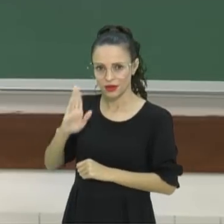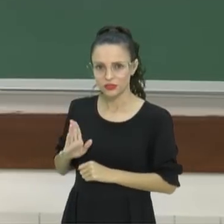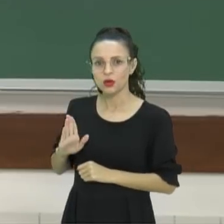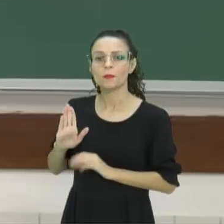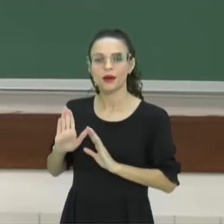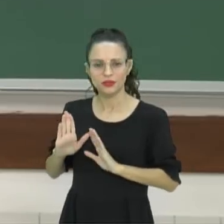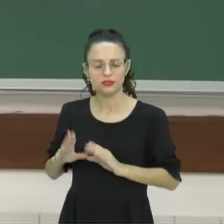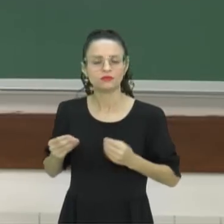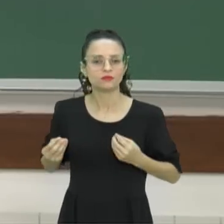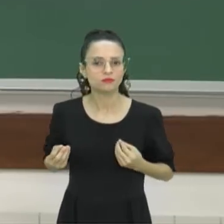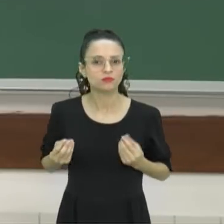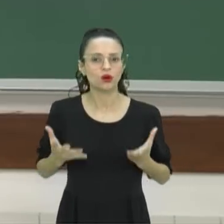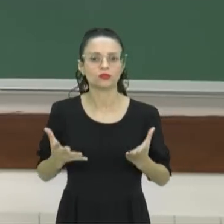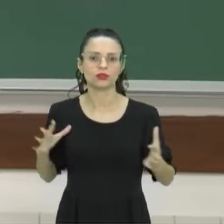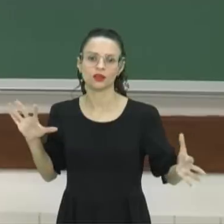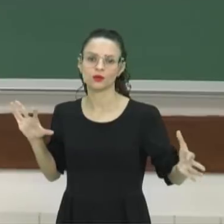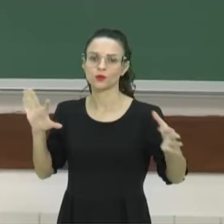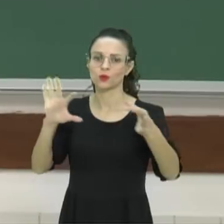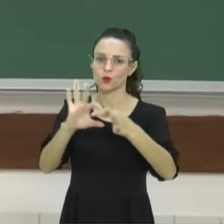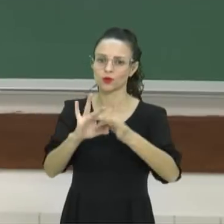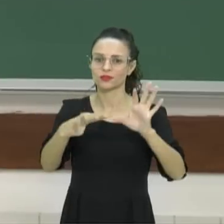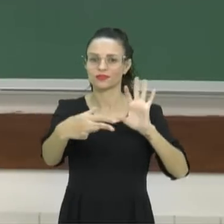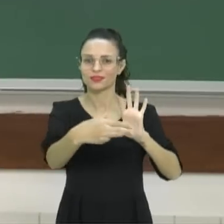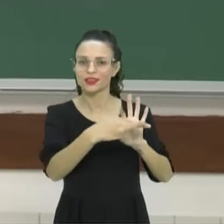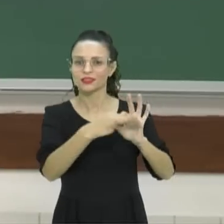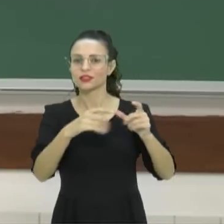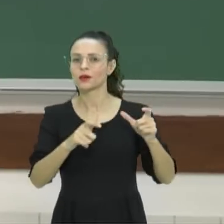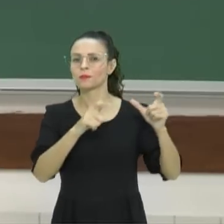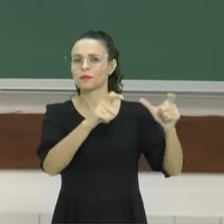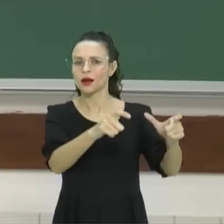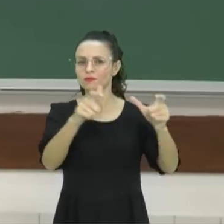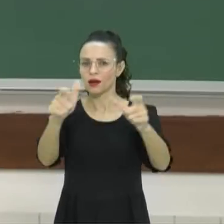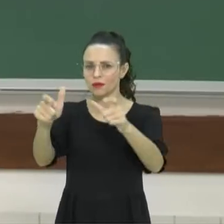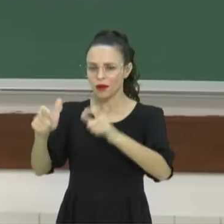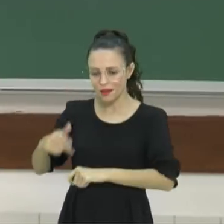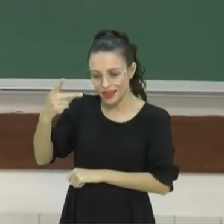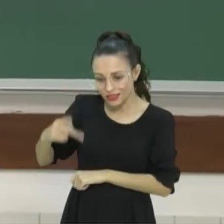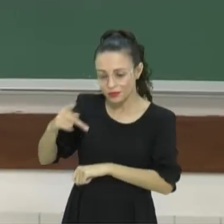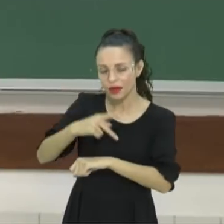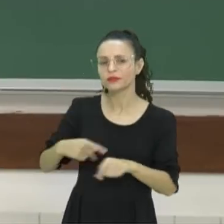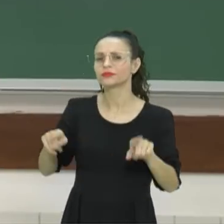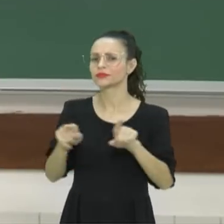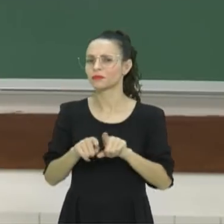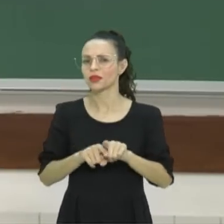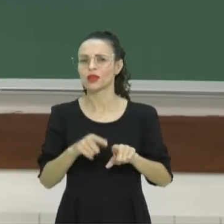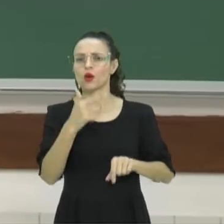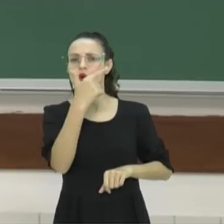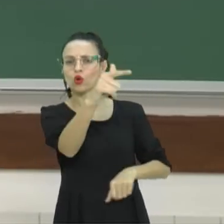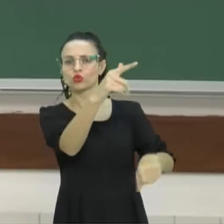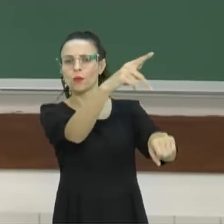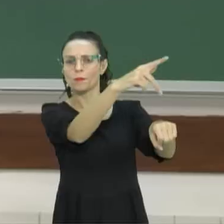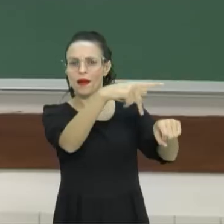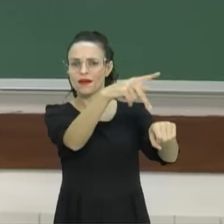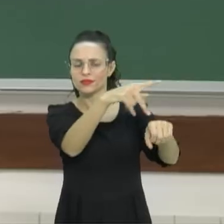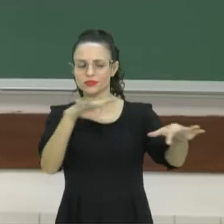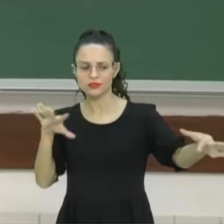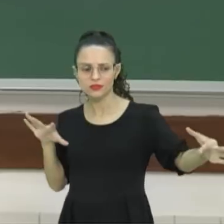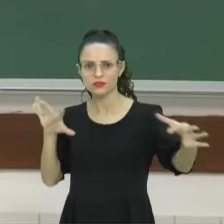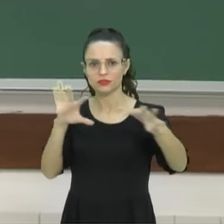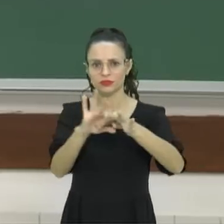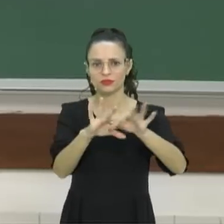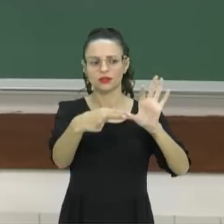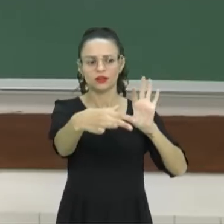me possibilita a conexão com diferentes regiões do país ou até mesmo com diferentes países. Então, é